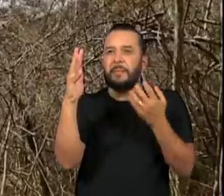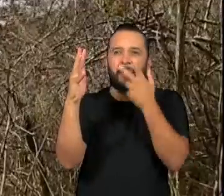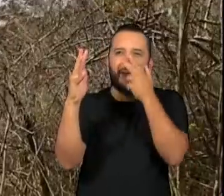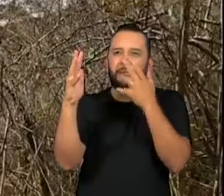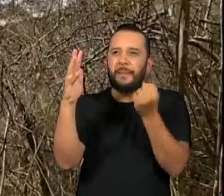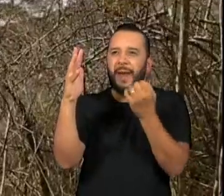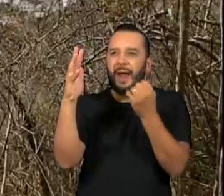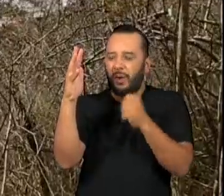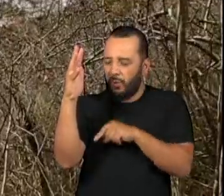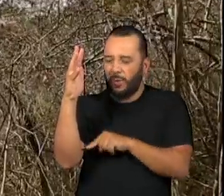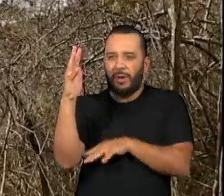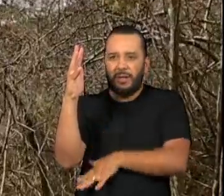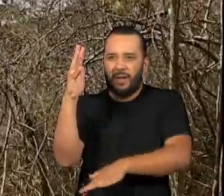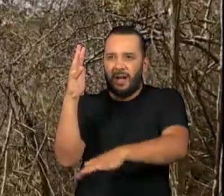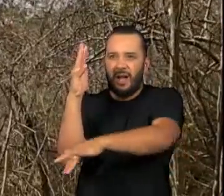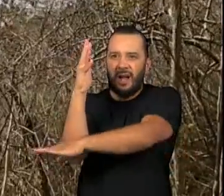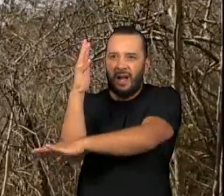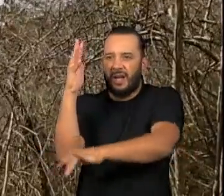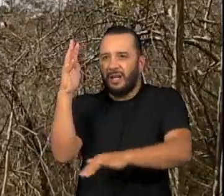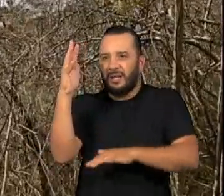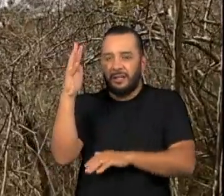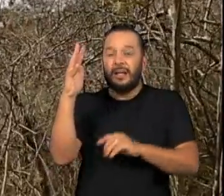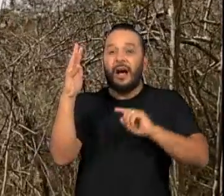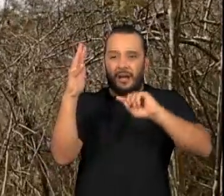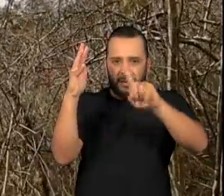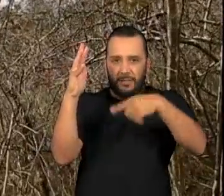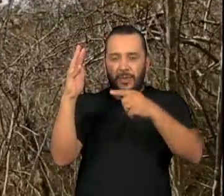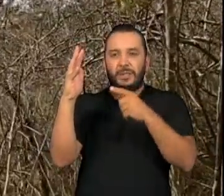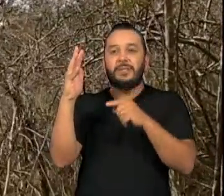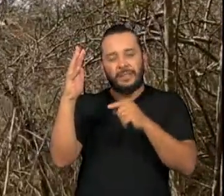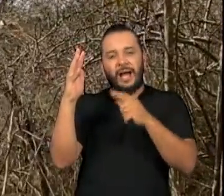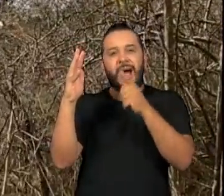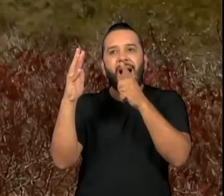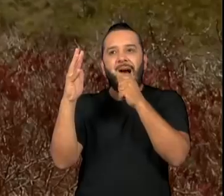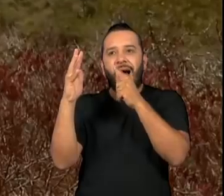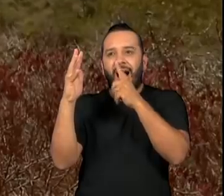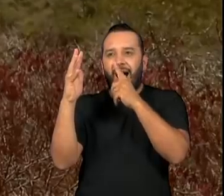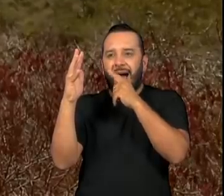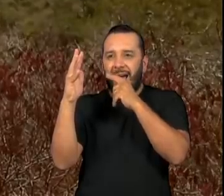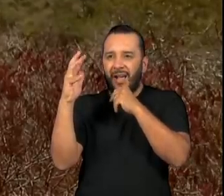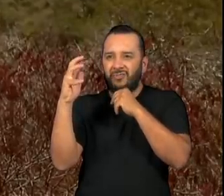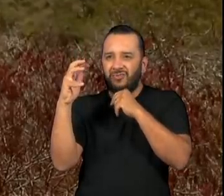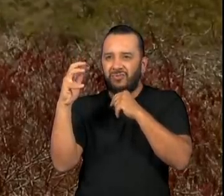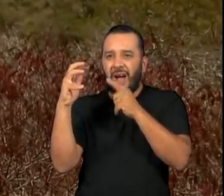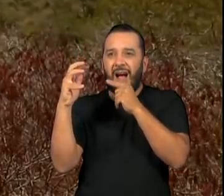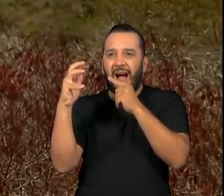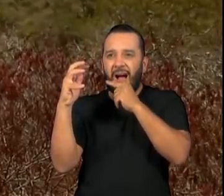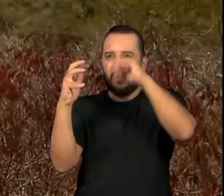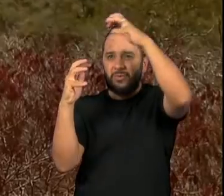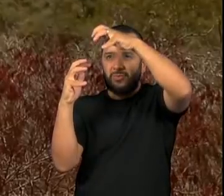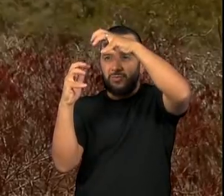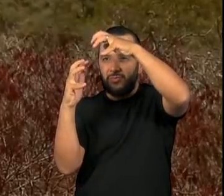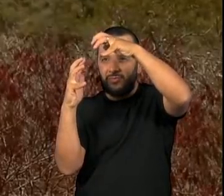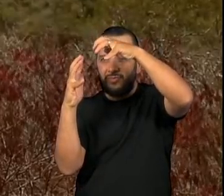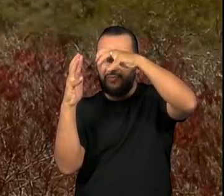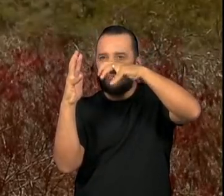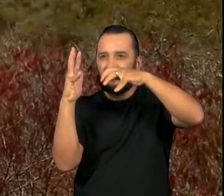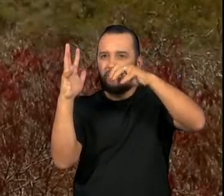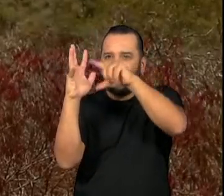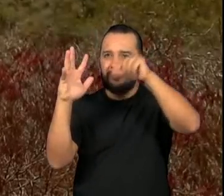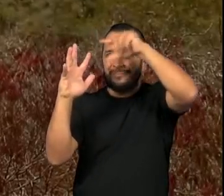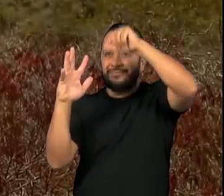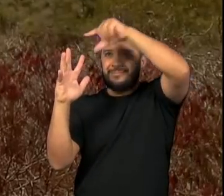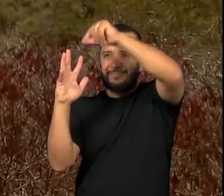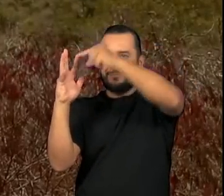há ingresso de água no sistema, ele se regenera rapidamente, né? As folhas crescem e